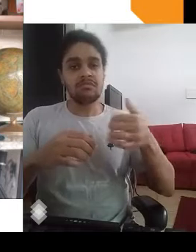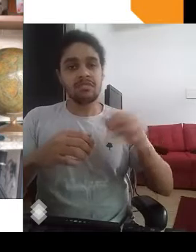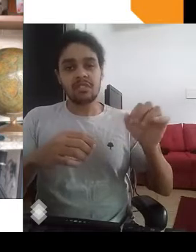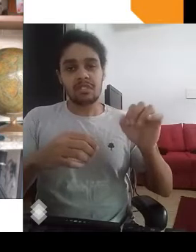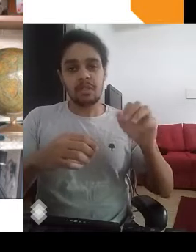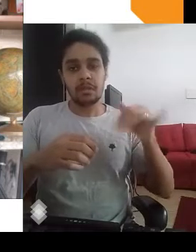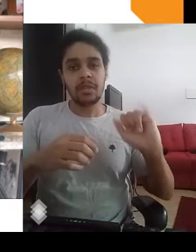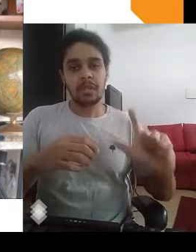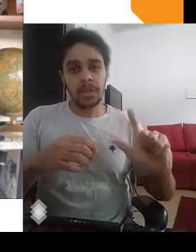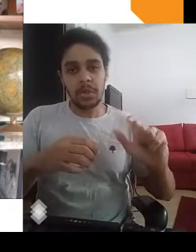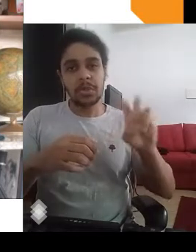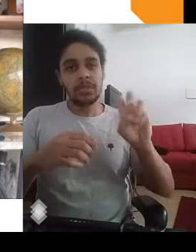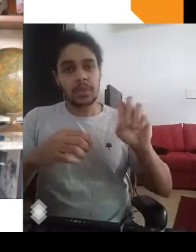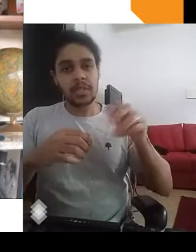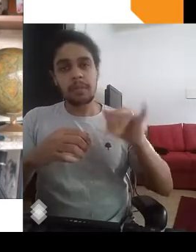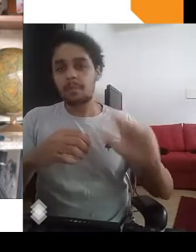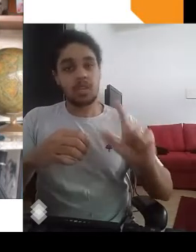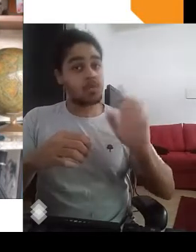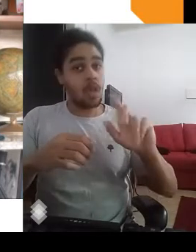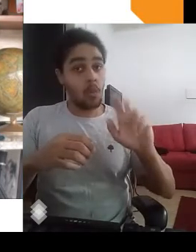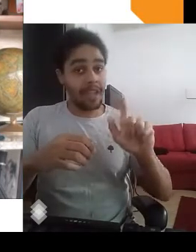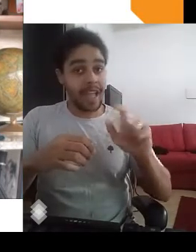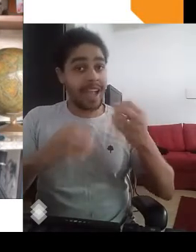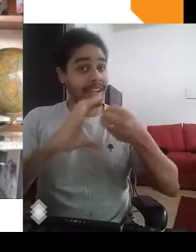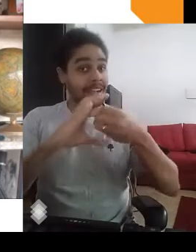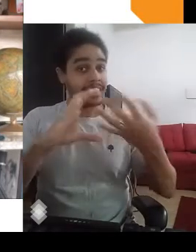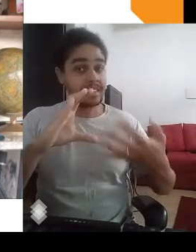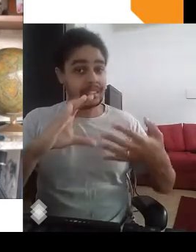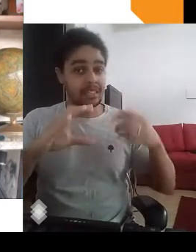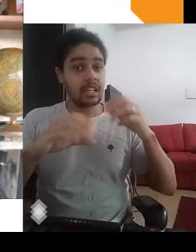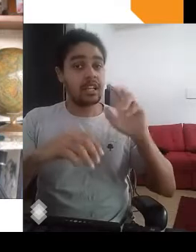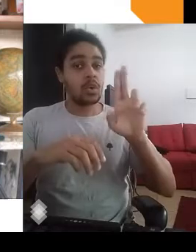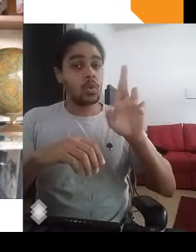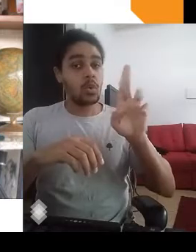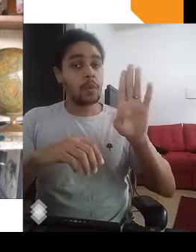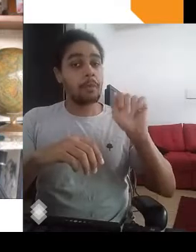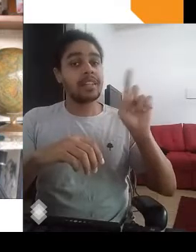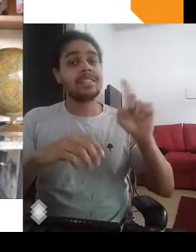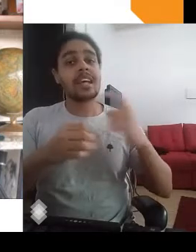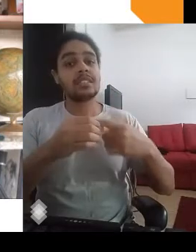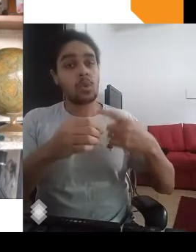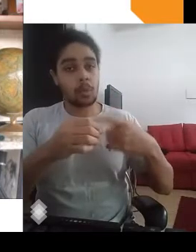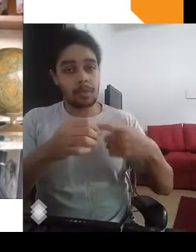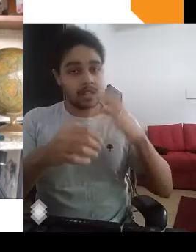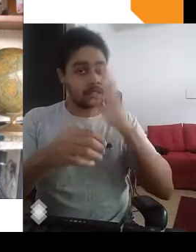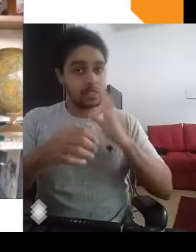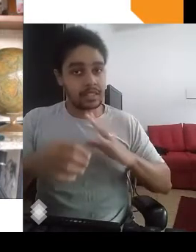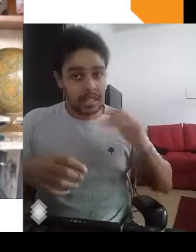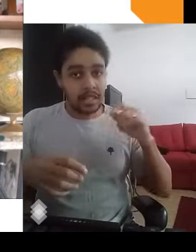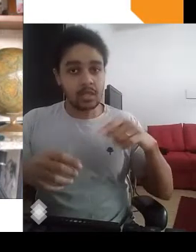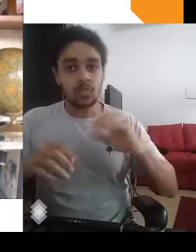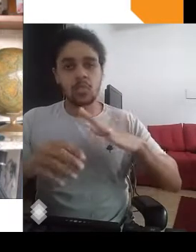habitantes, 50 mil habitantes, 150 mil habitantes. Não. A característica da urbanização brasileira,